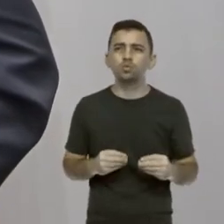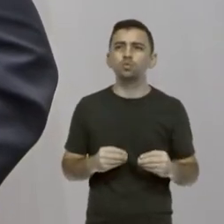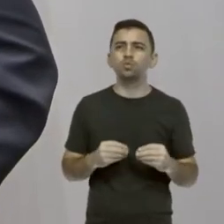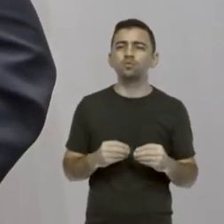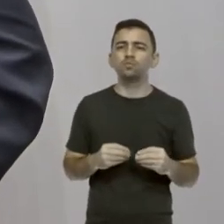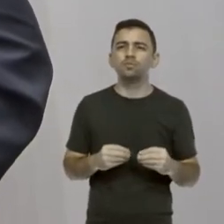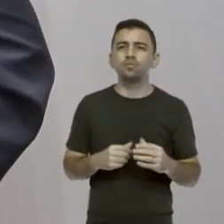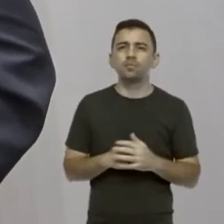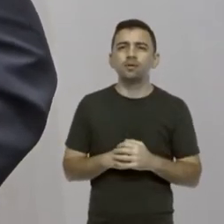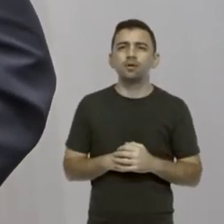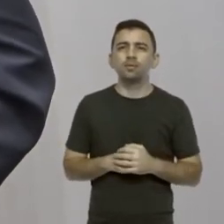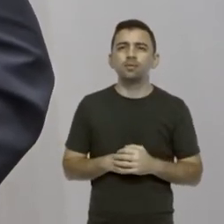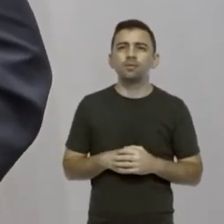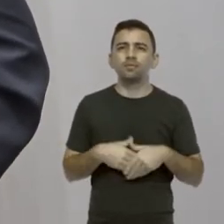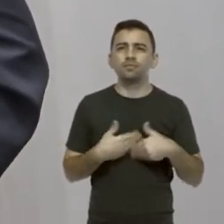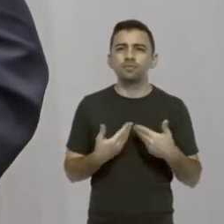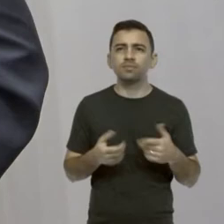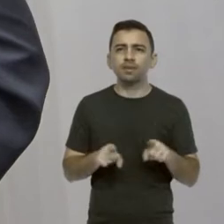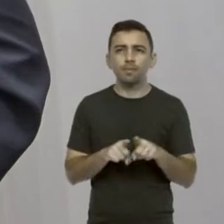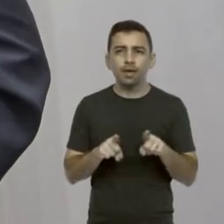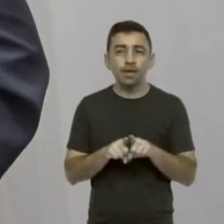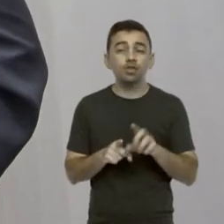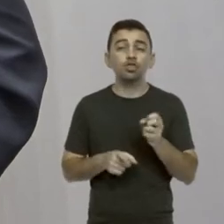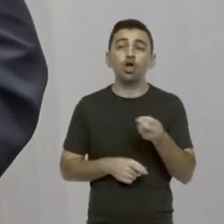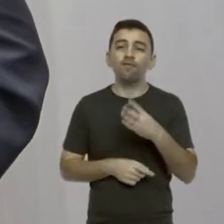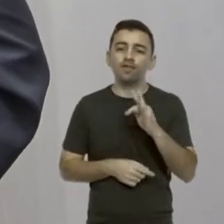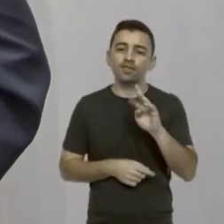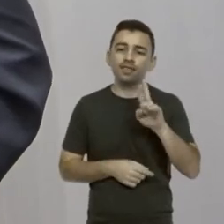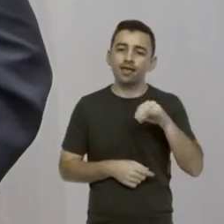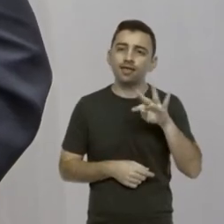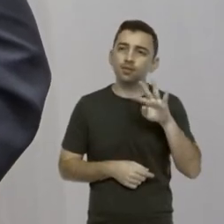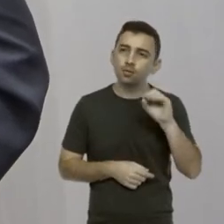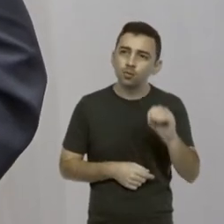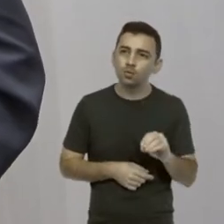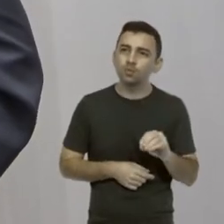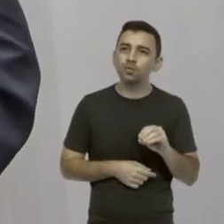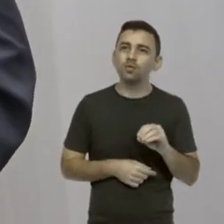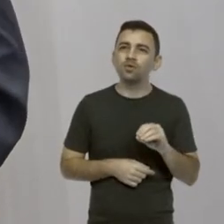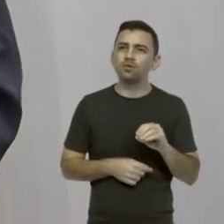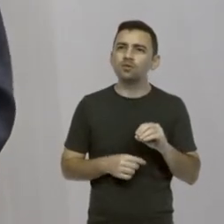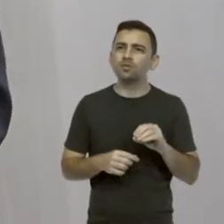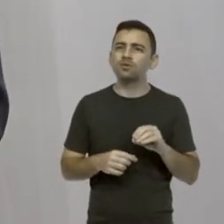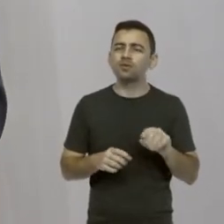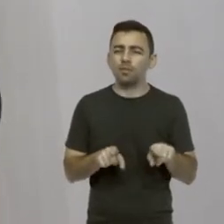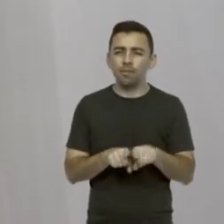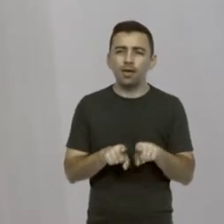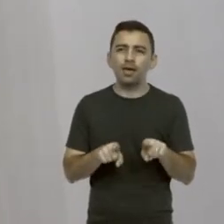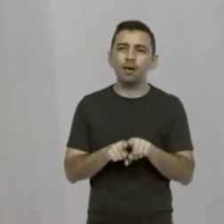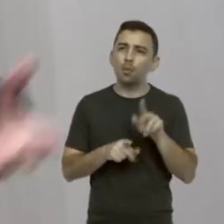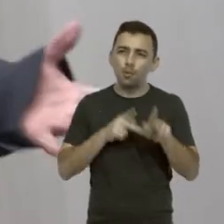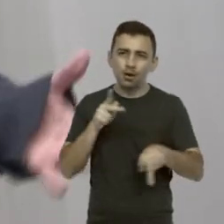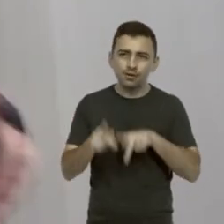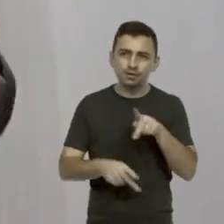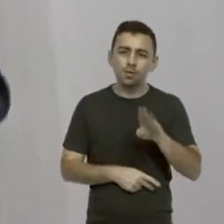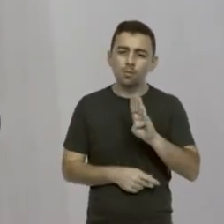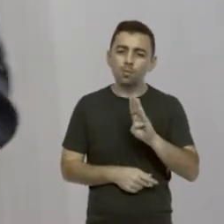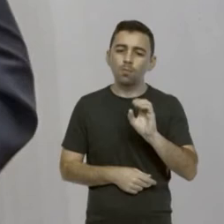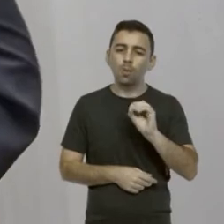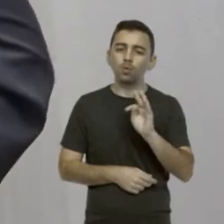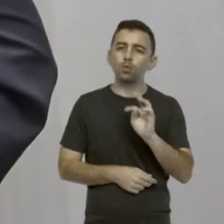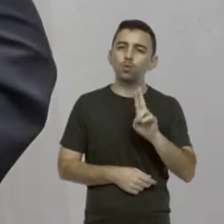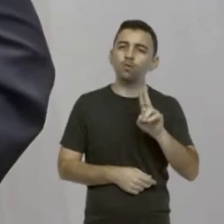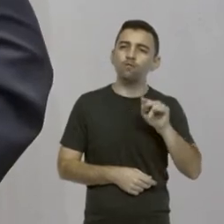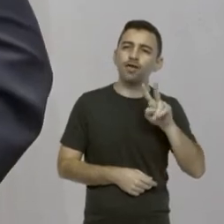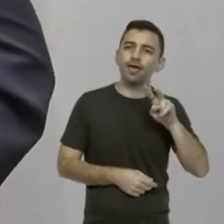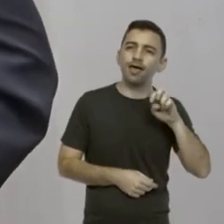mundo, tá? Pessoal de Nova Trento, muito obrigado. O povo de Butiverá, que é a minha terra, praticamente quase que Natal, que a gente vem de